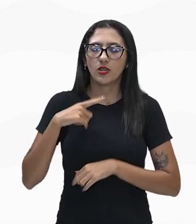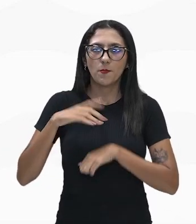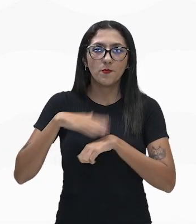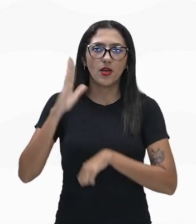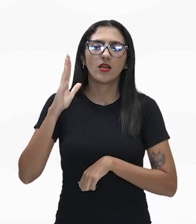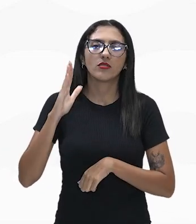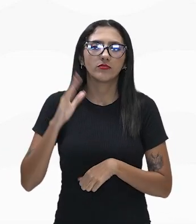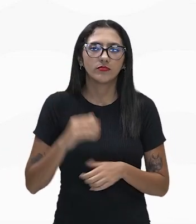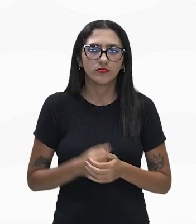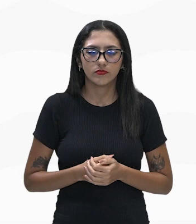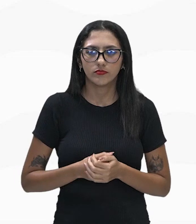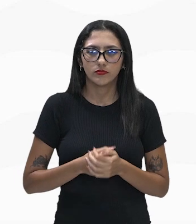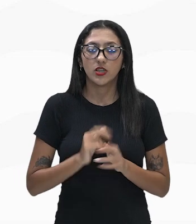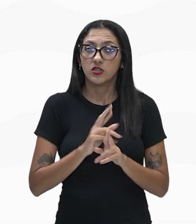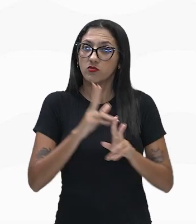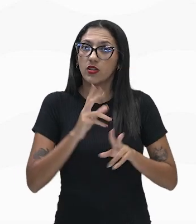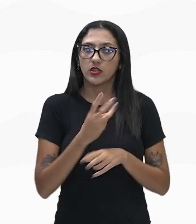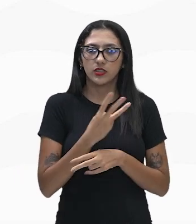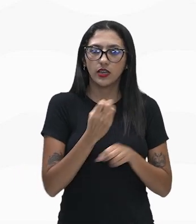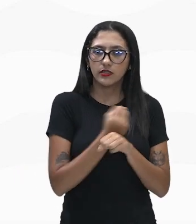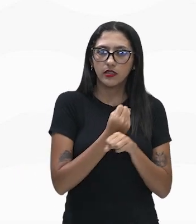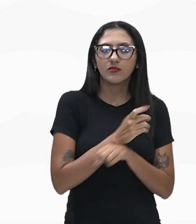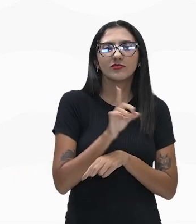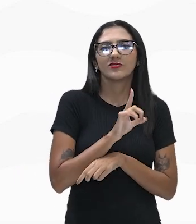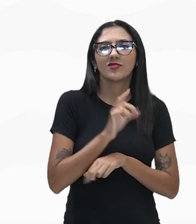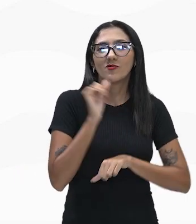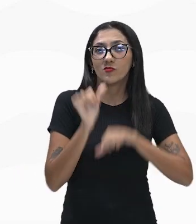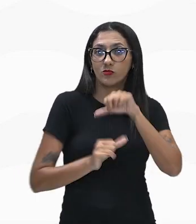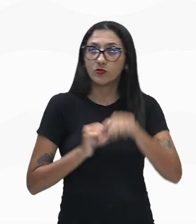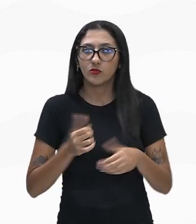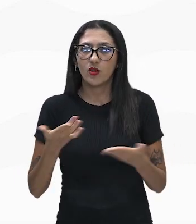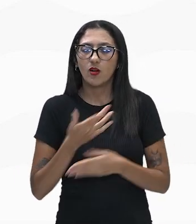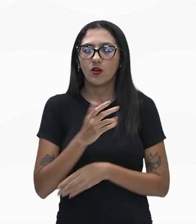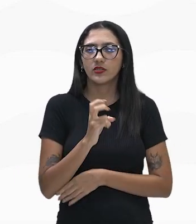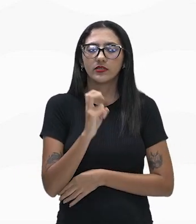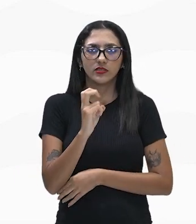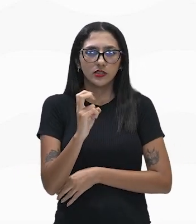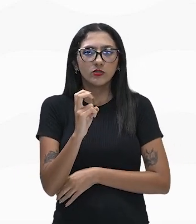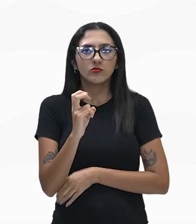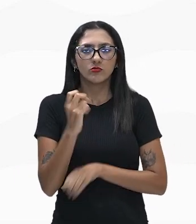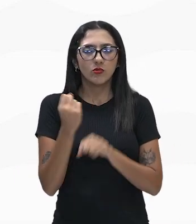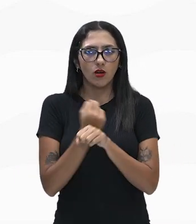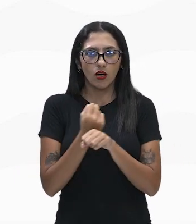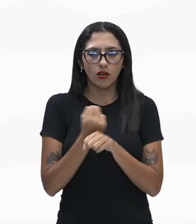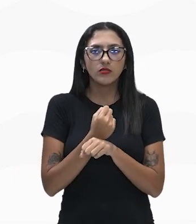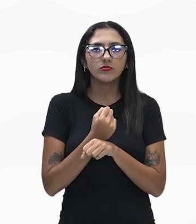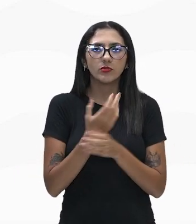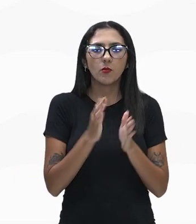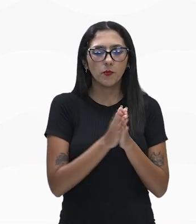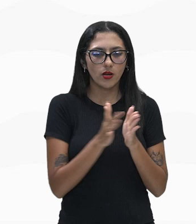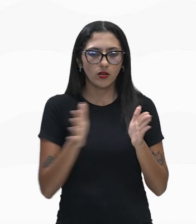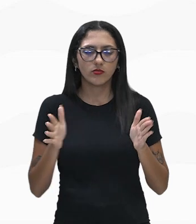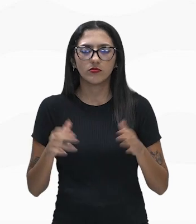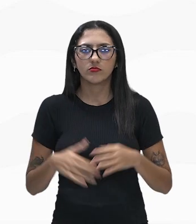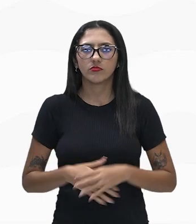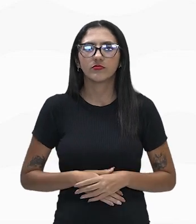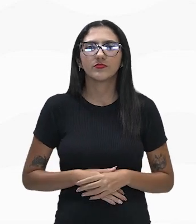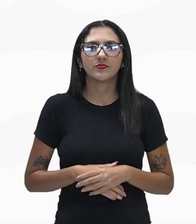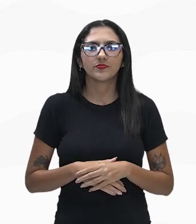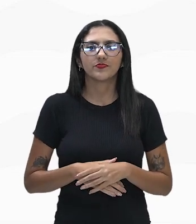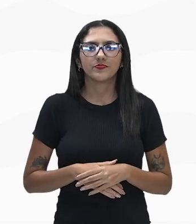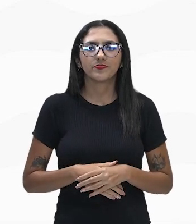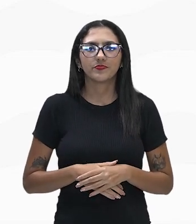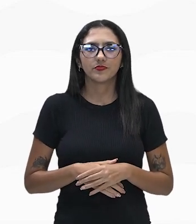pagará somente 3 anos de juros, e sim 5. Então, logicamente, vai pagar mais juros. Vamos